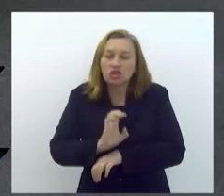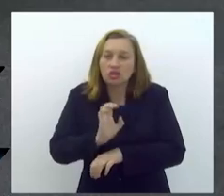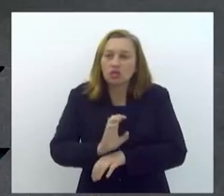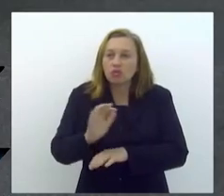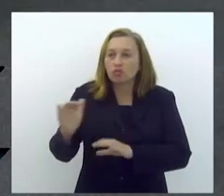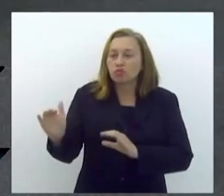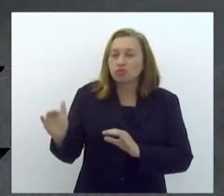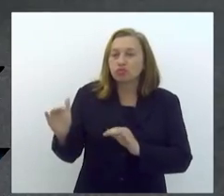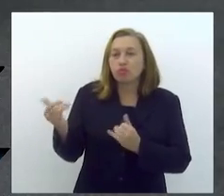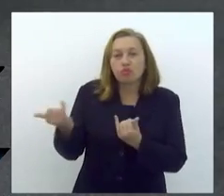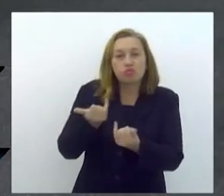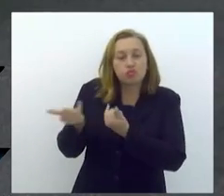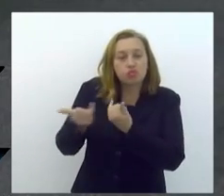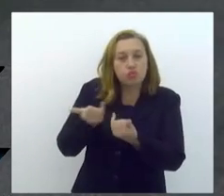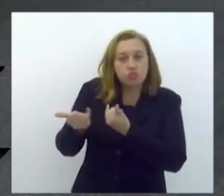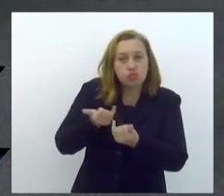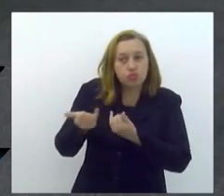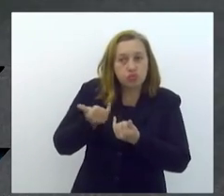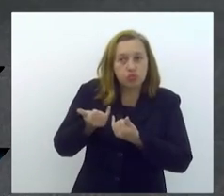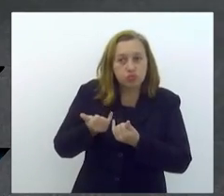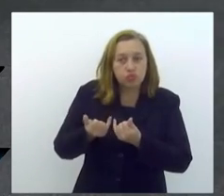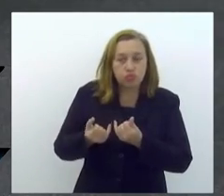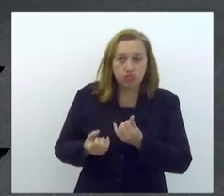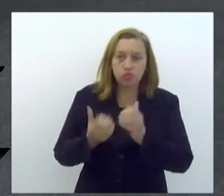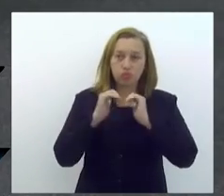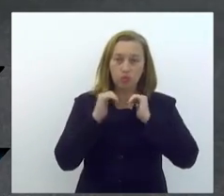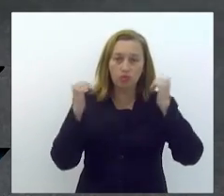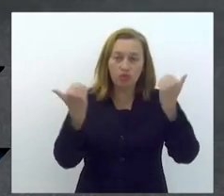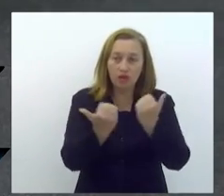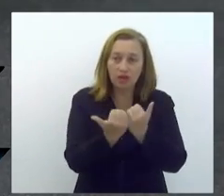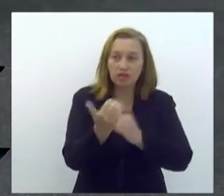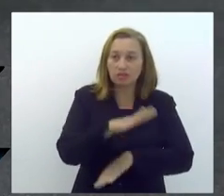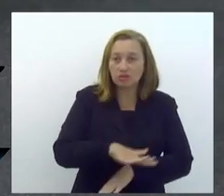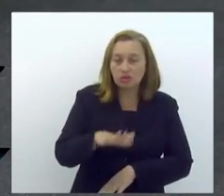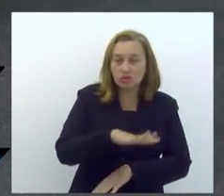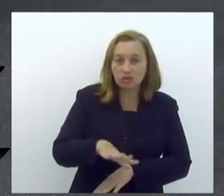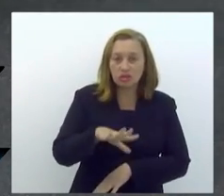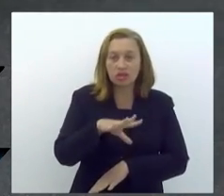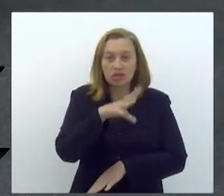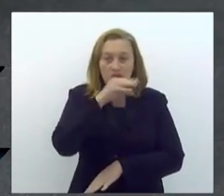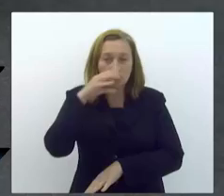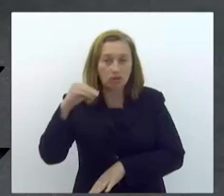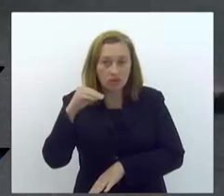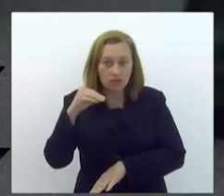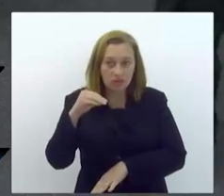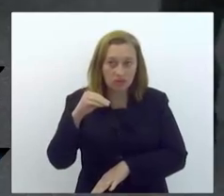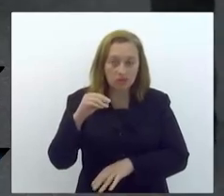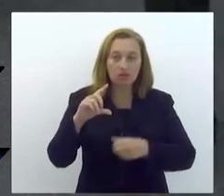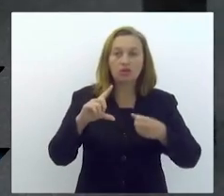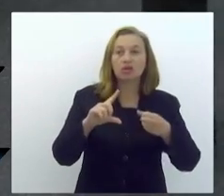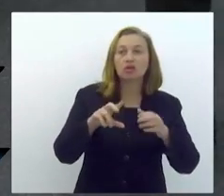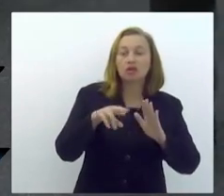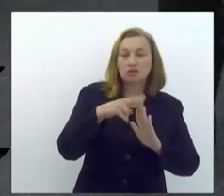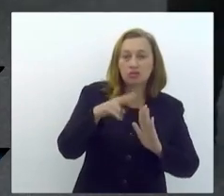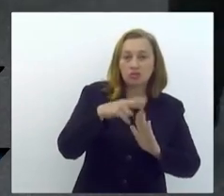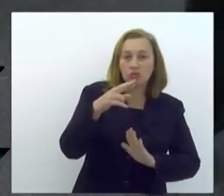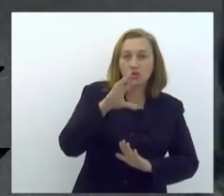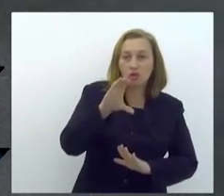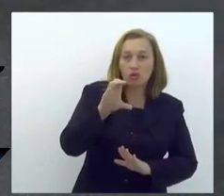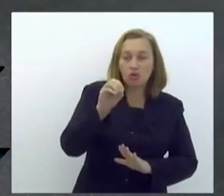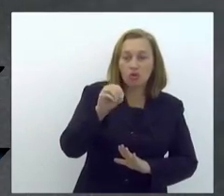comunicado sobre a realização da conferência da Criança e do Adolescente que é prevista pelas resoluções do conanda